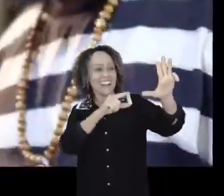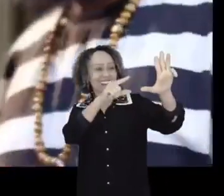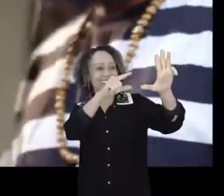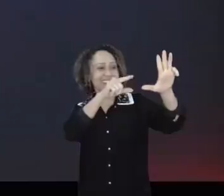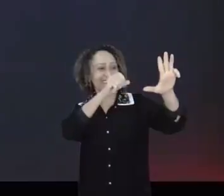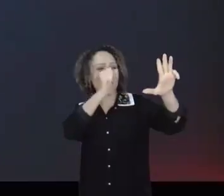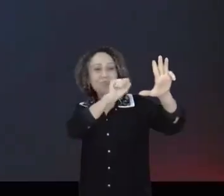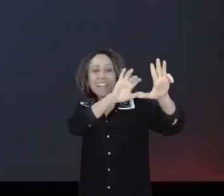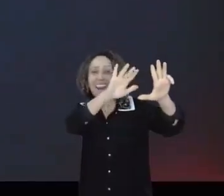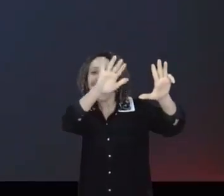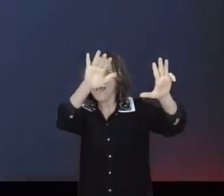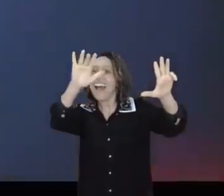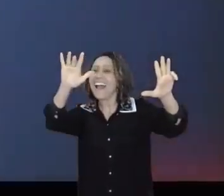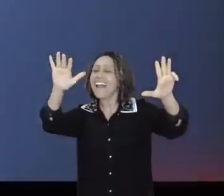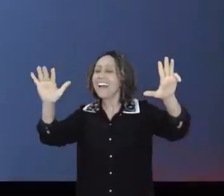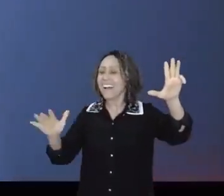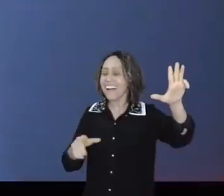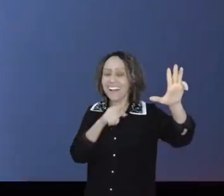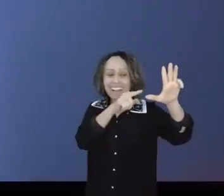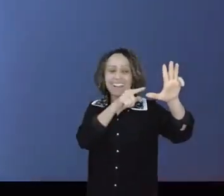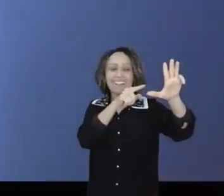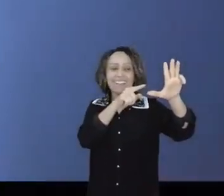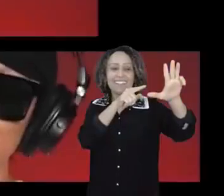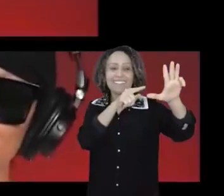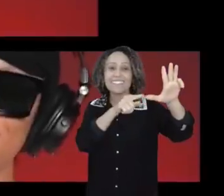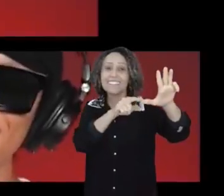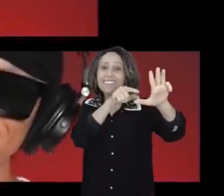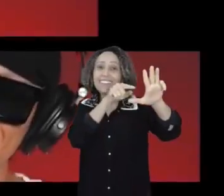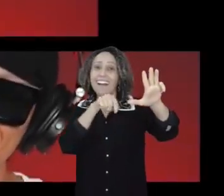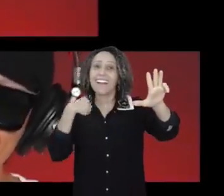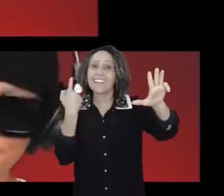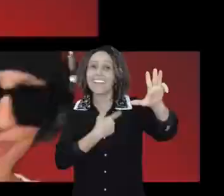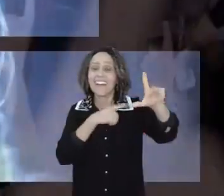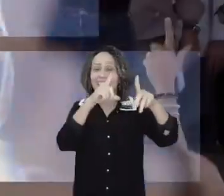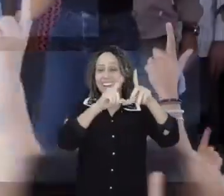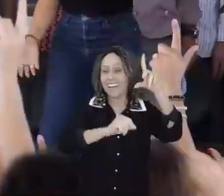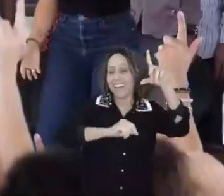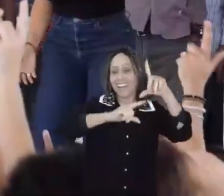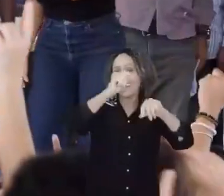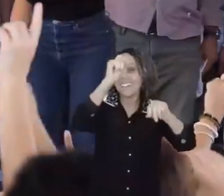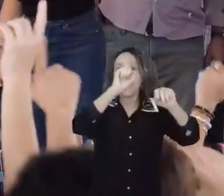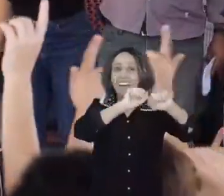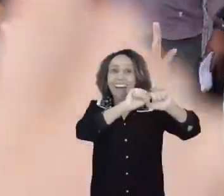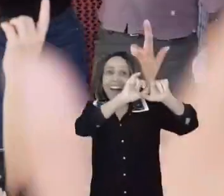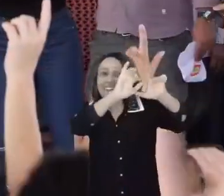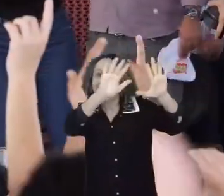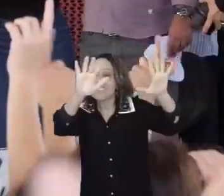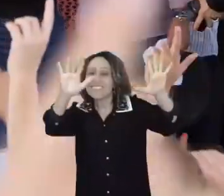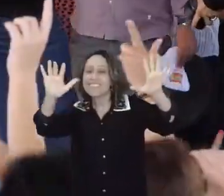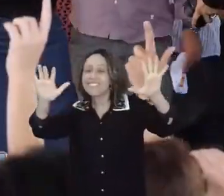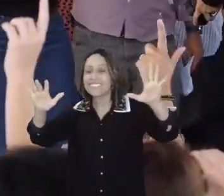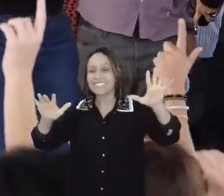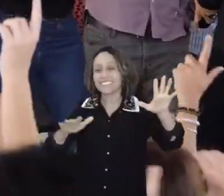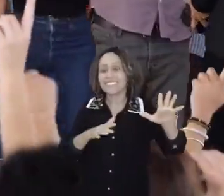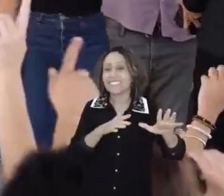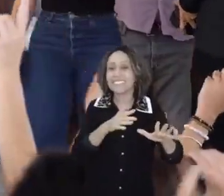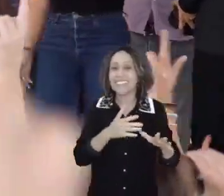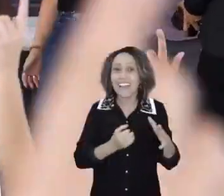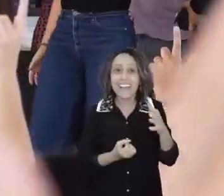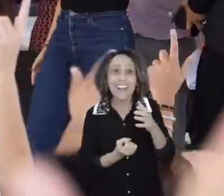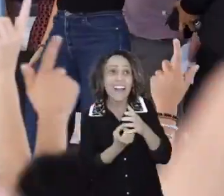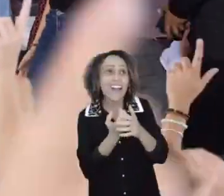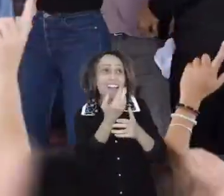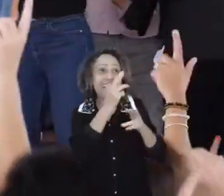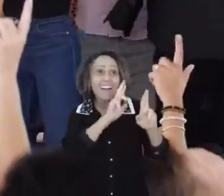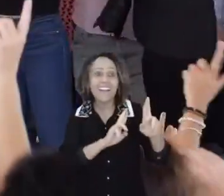Lula lá, brilha nossa estrela. Lula lá, renasce a esperança. Lula